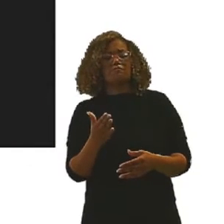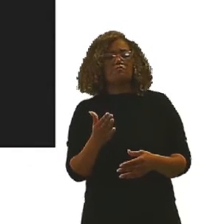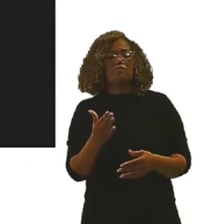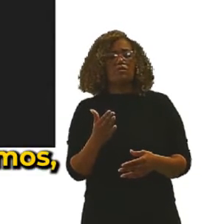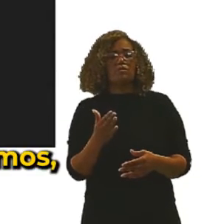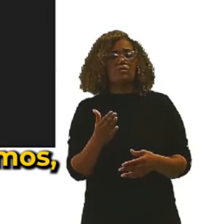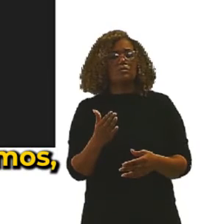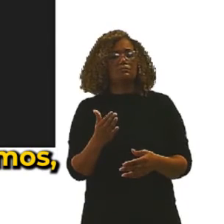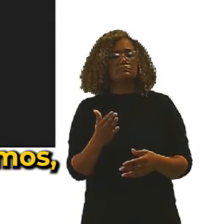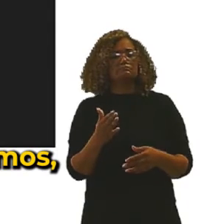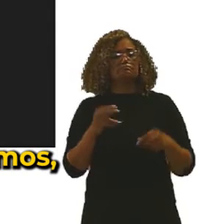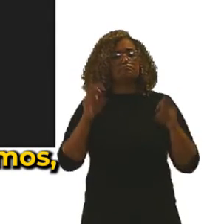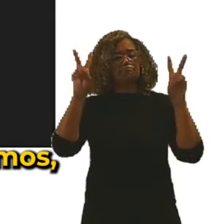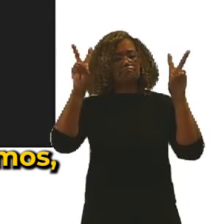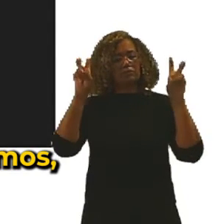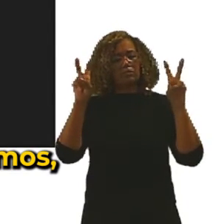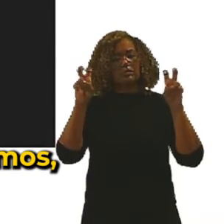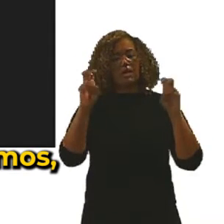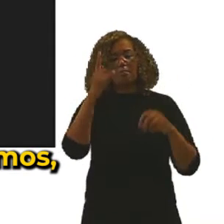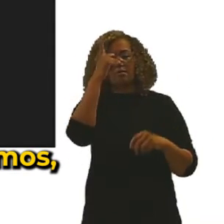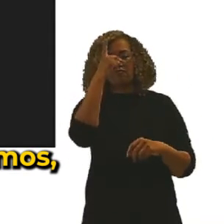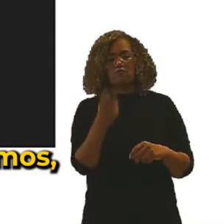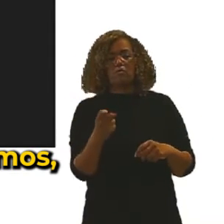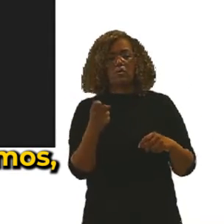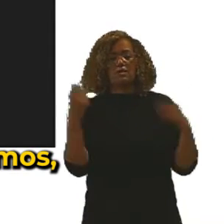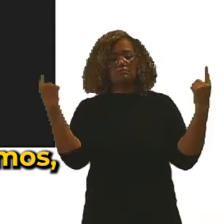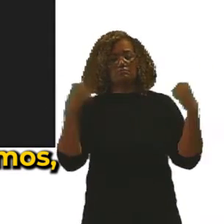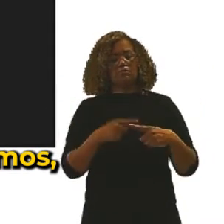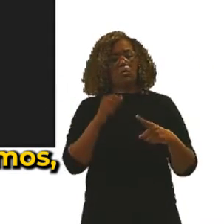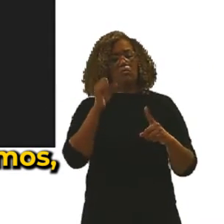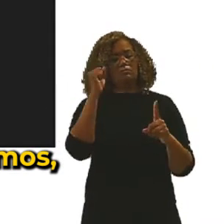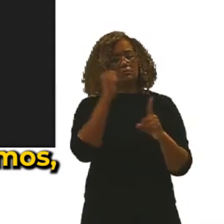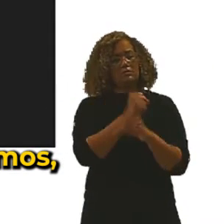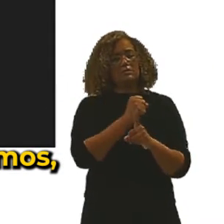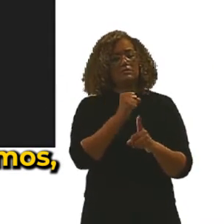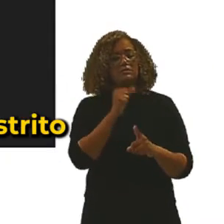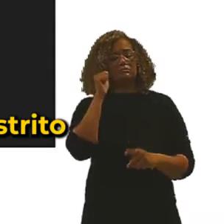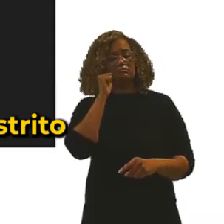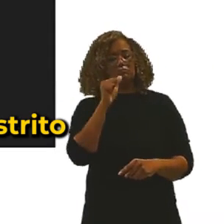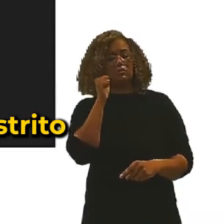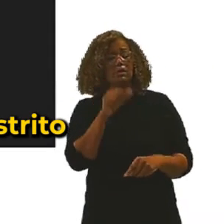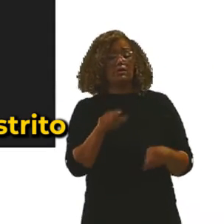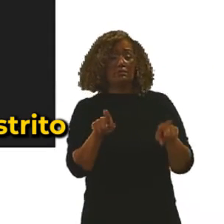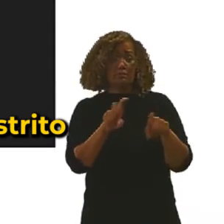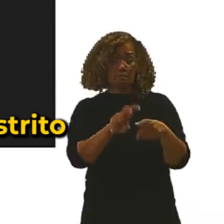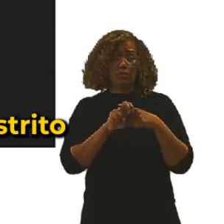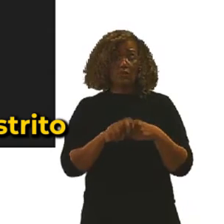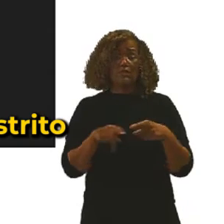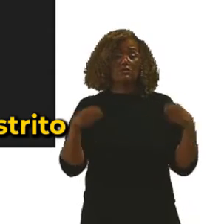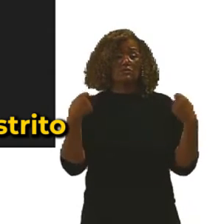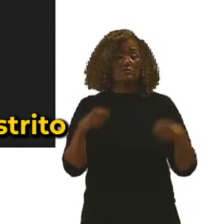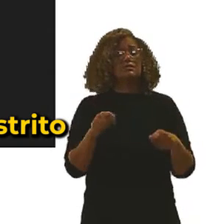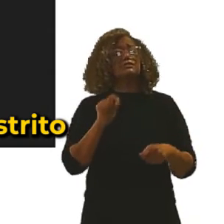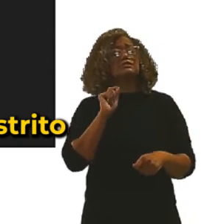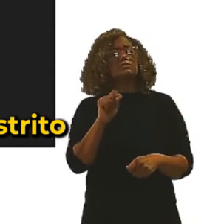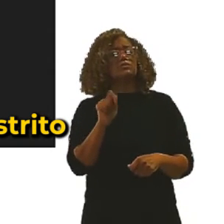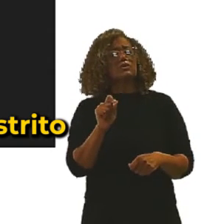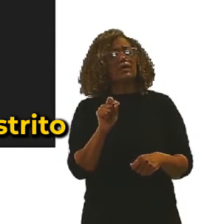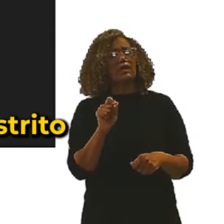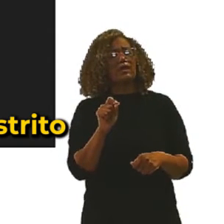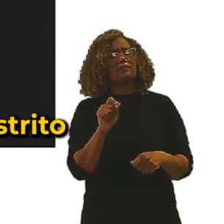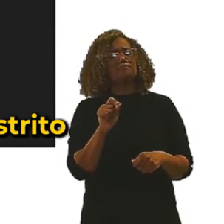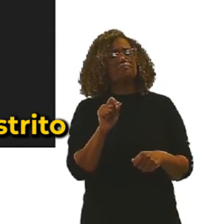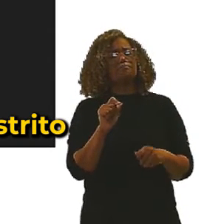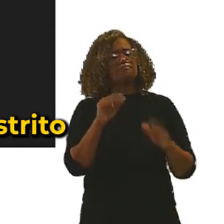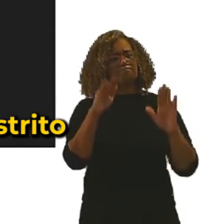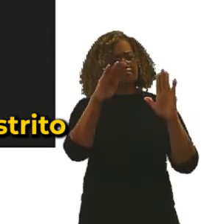webinar. Essa vulnerabilidade feminina à violência perpetrada por parceiros íntimos, portanto, ficou evidenciada nessa estatística, né, do